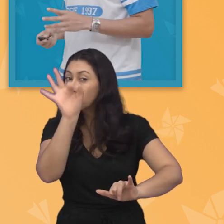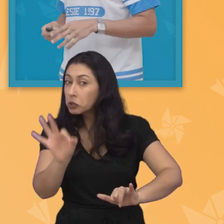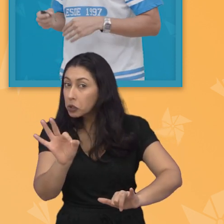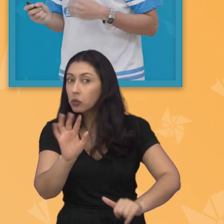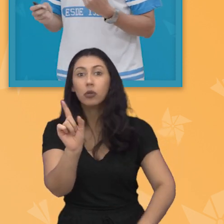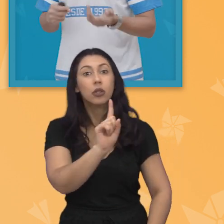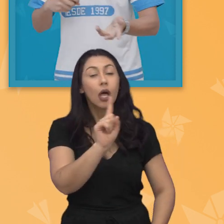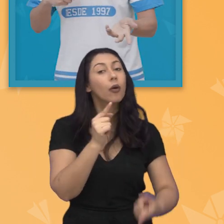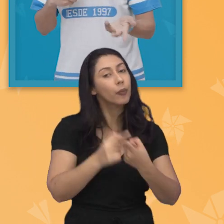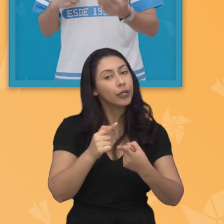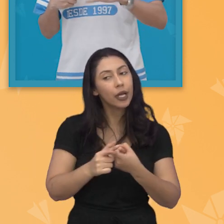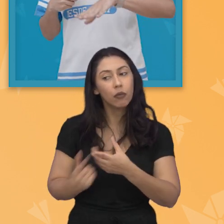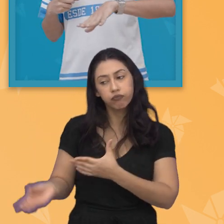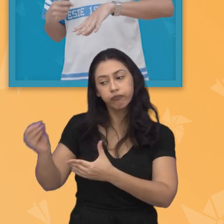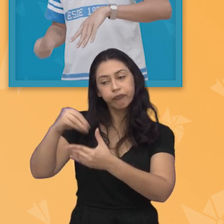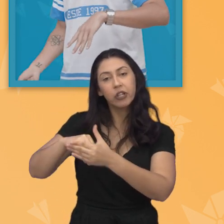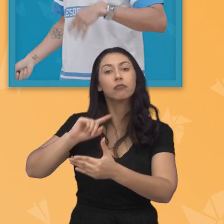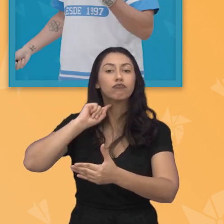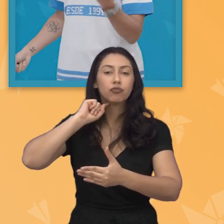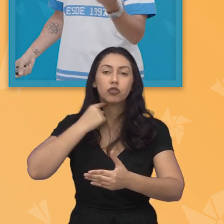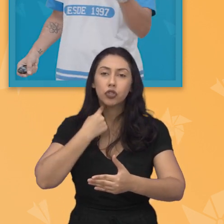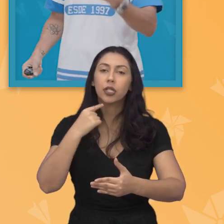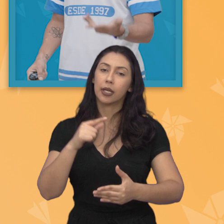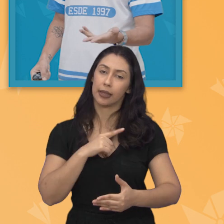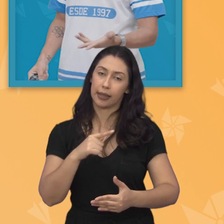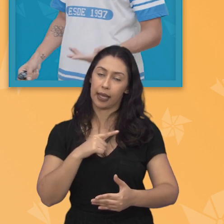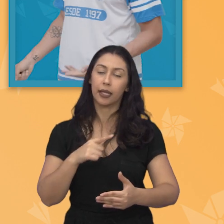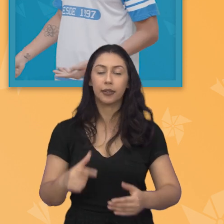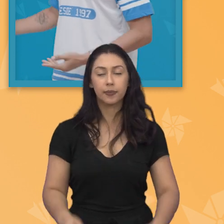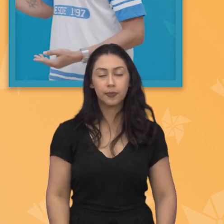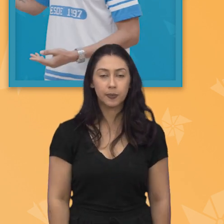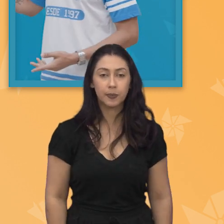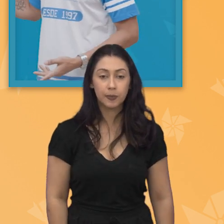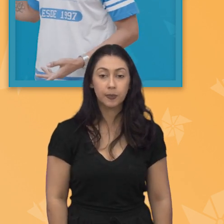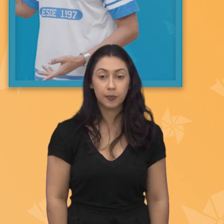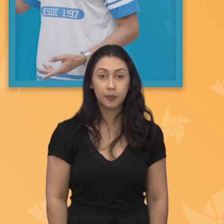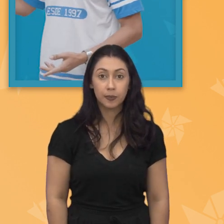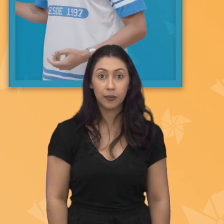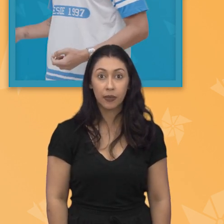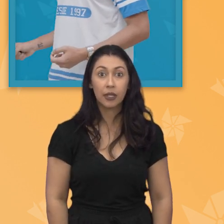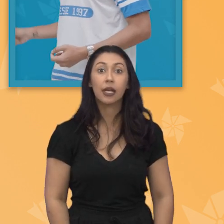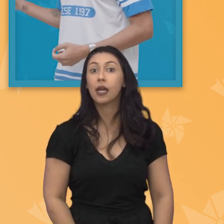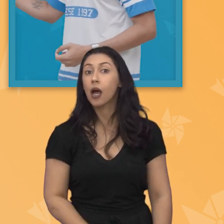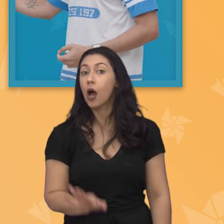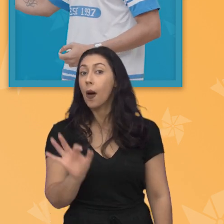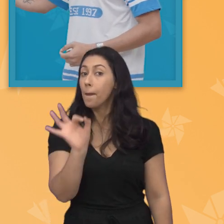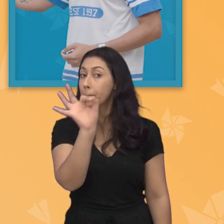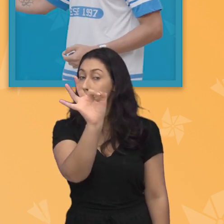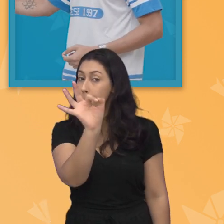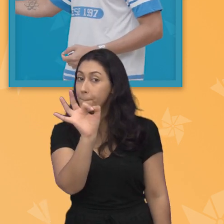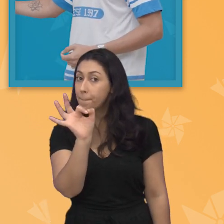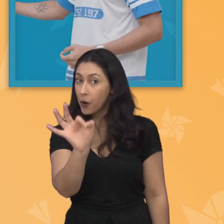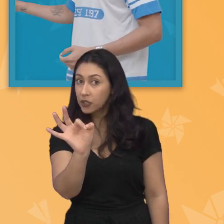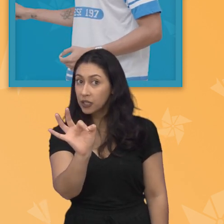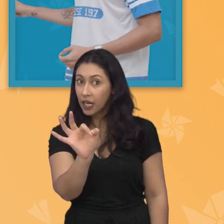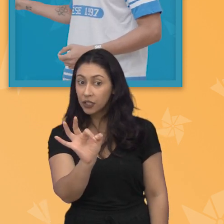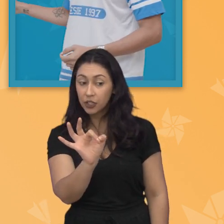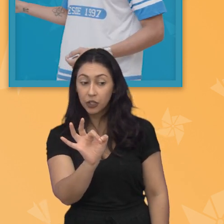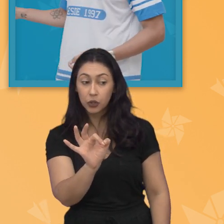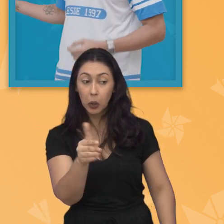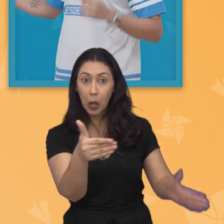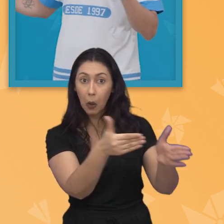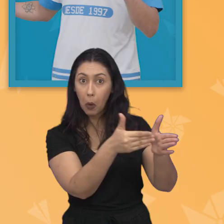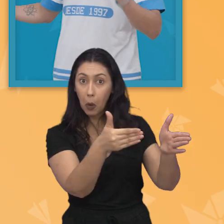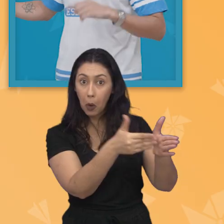sempre haverá um percentual de impurezas também, já que são misturas. E a porcentagem do reagente limitante que se transforma